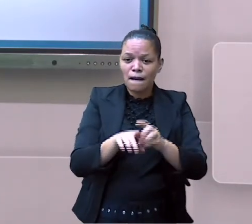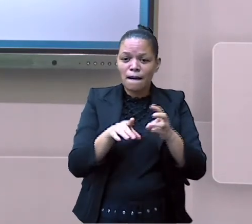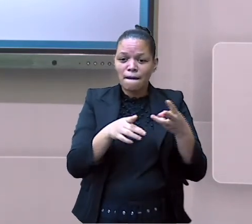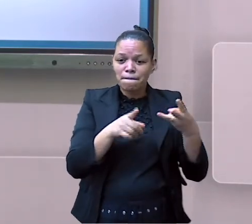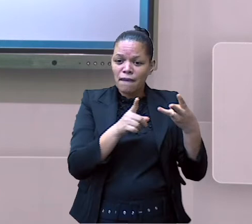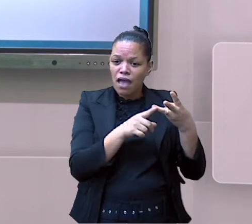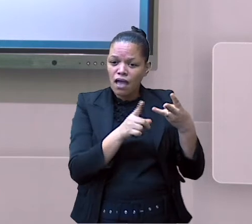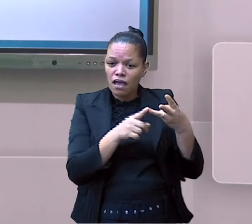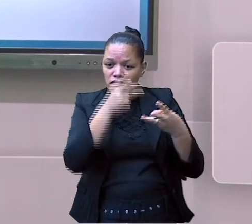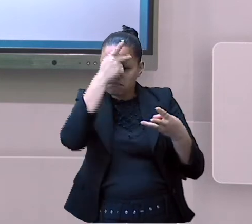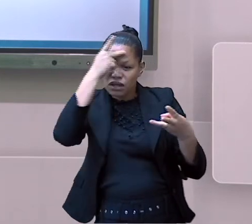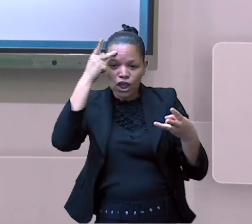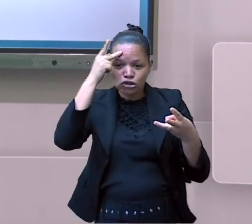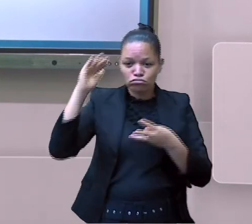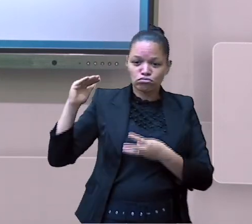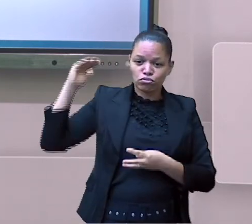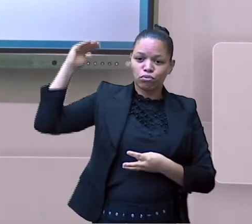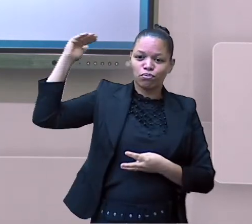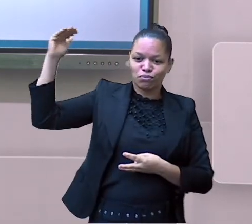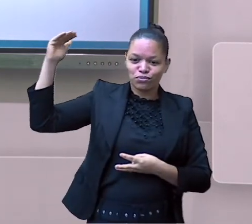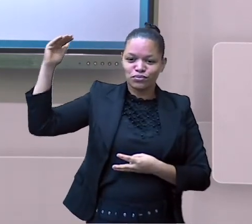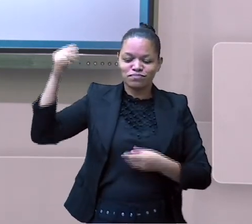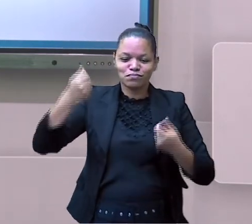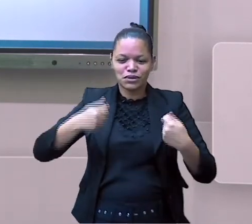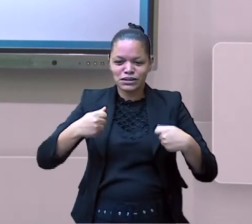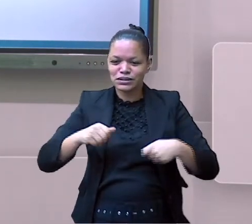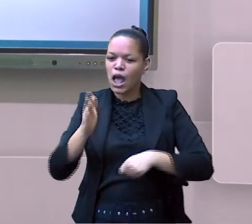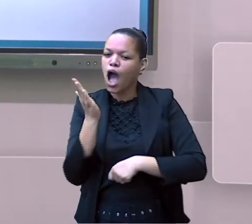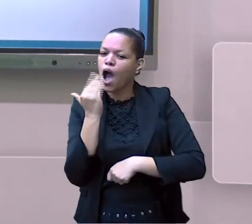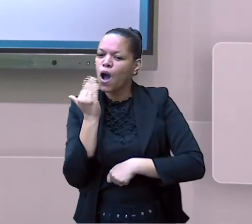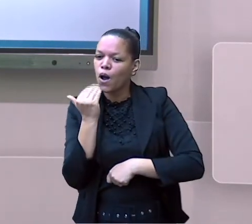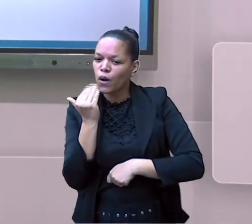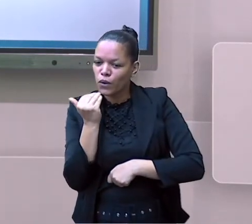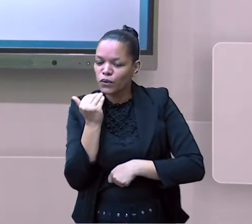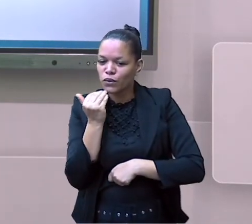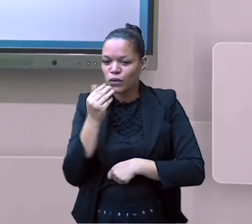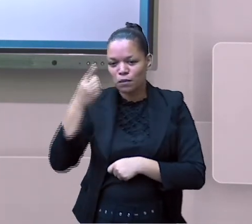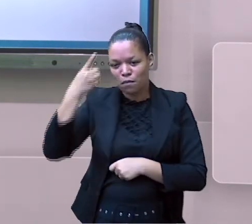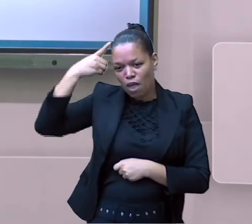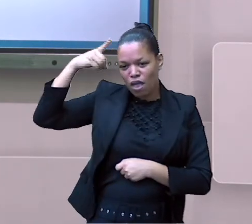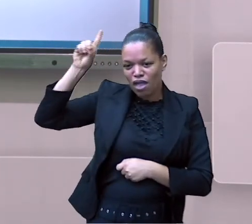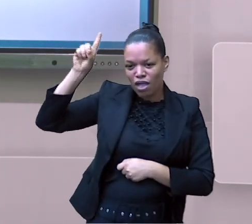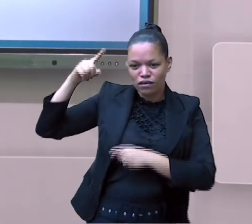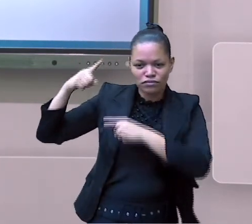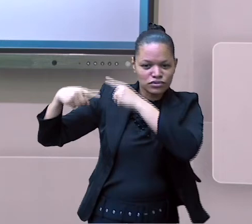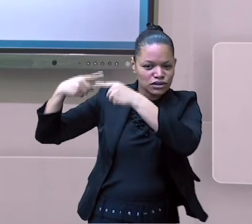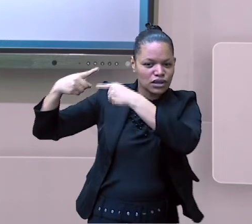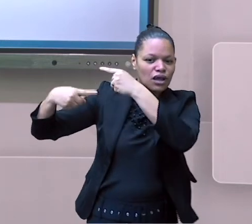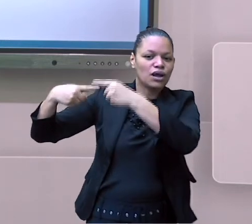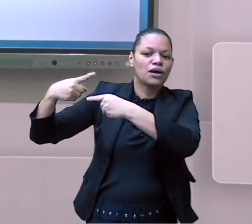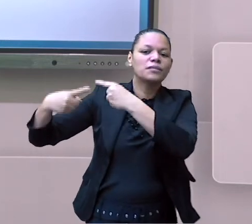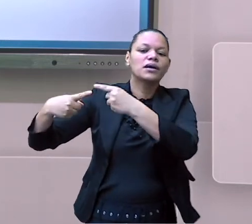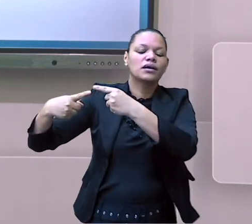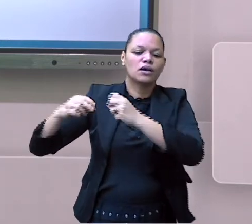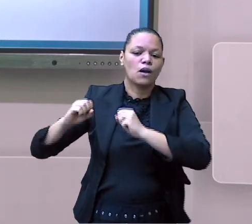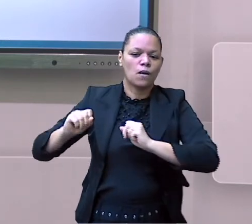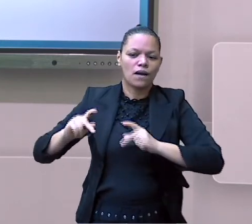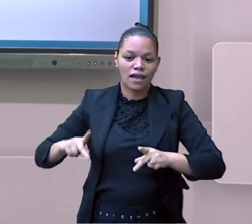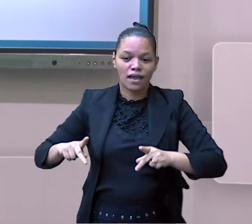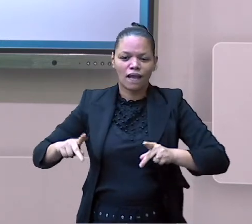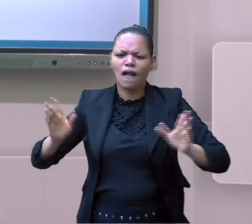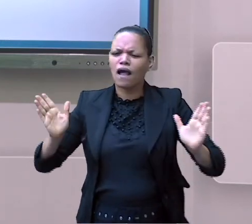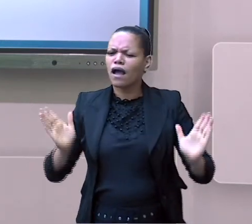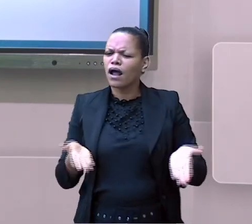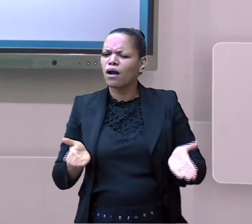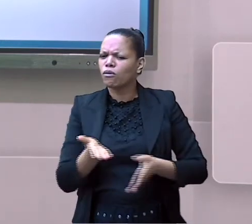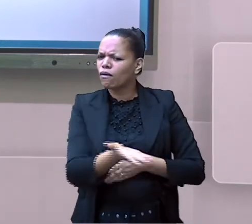de fazer a leitura novamente das porções diárias da criança, do bebê